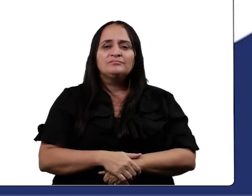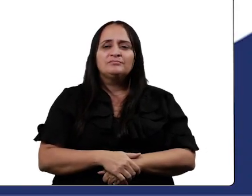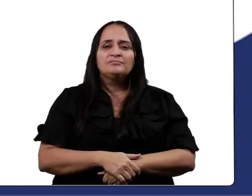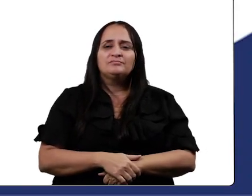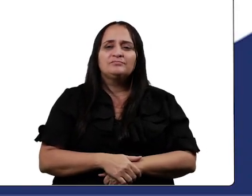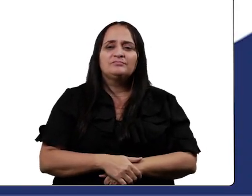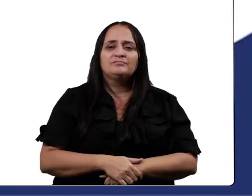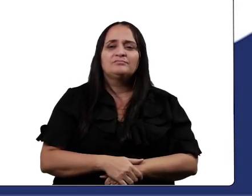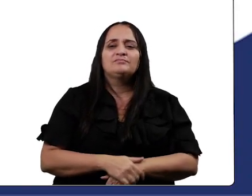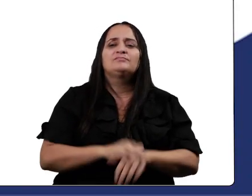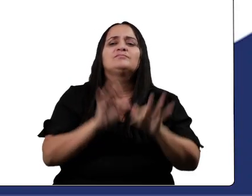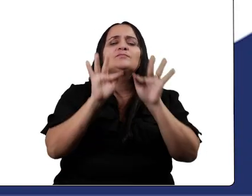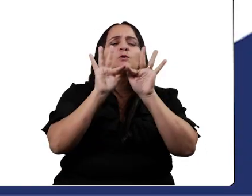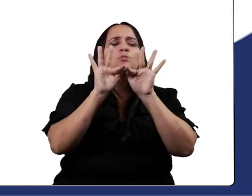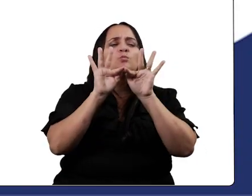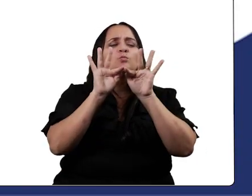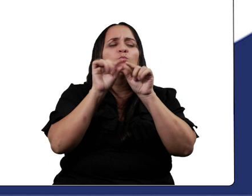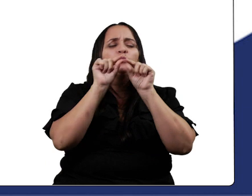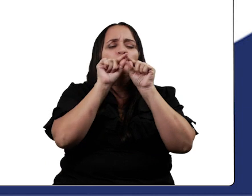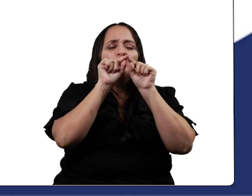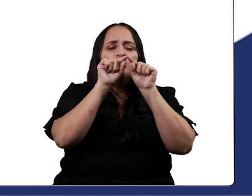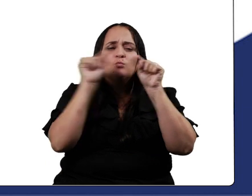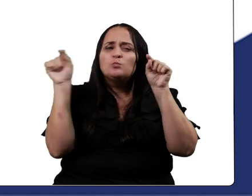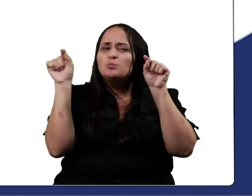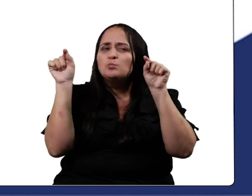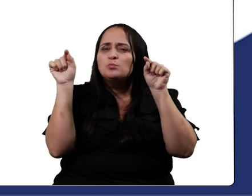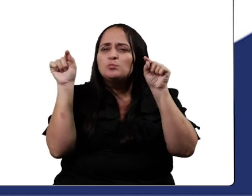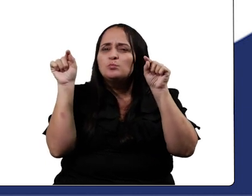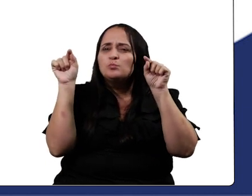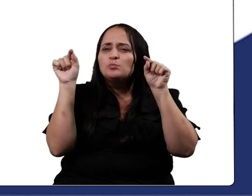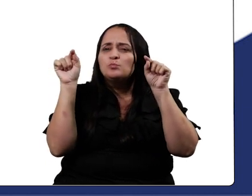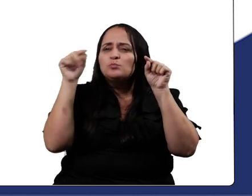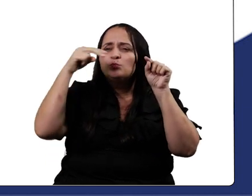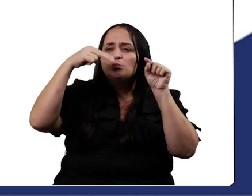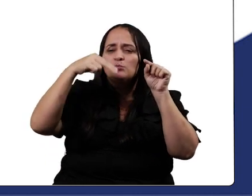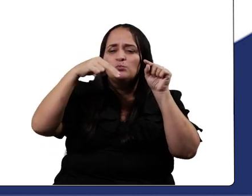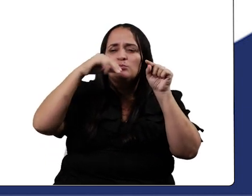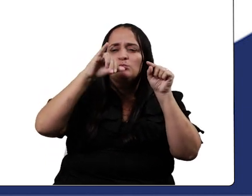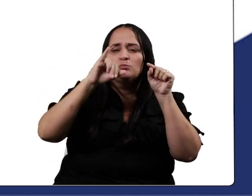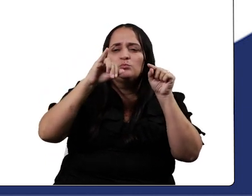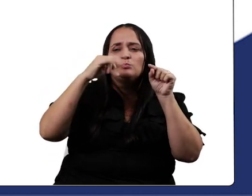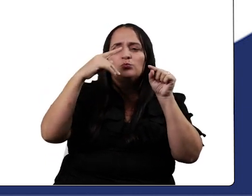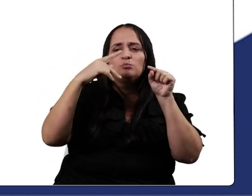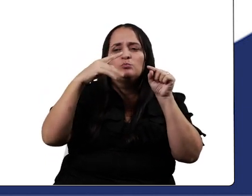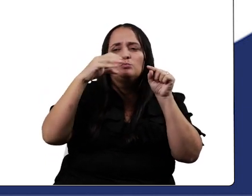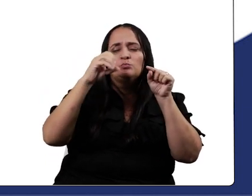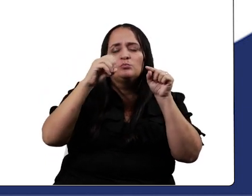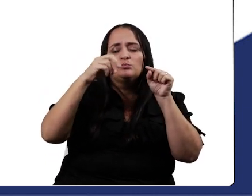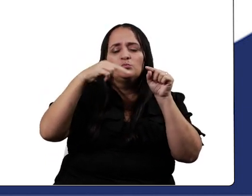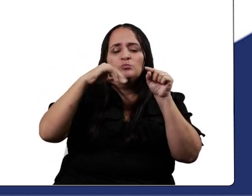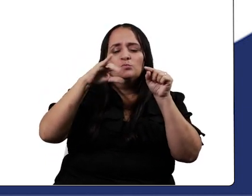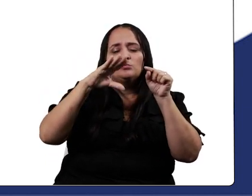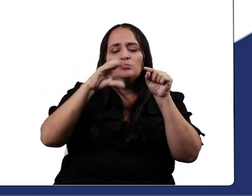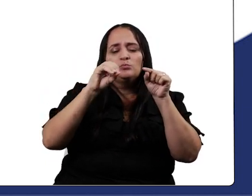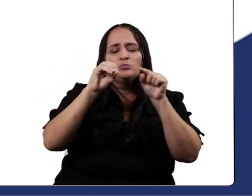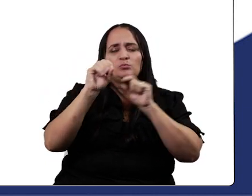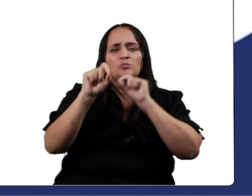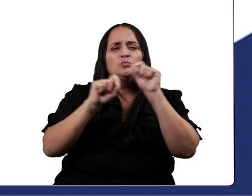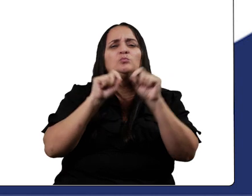O termo sublinhado é substituto de. Olha aqui a frase que foi